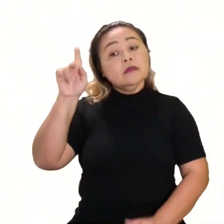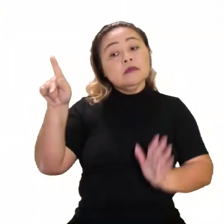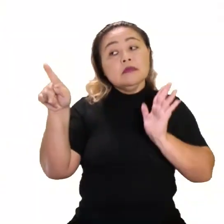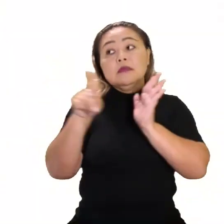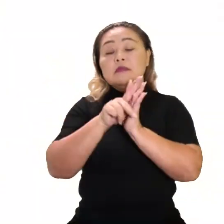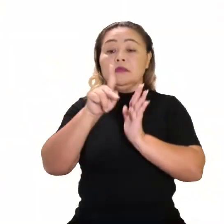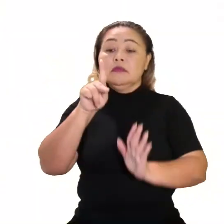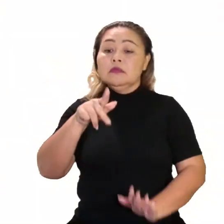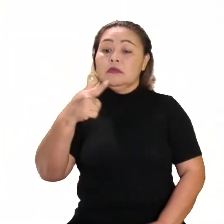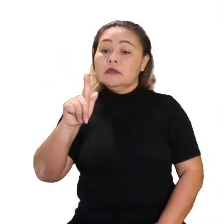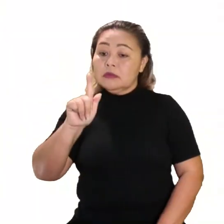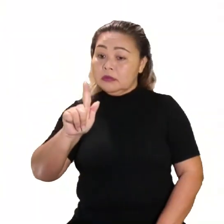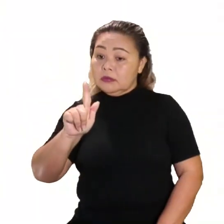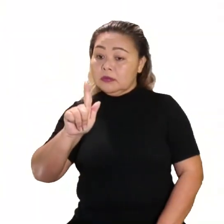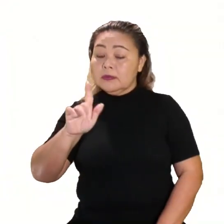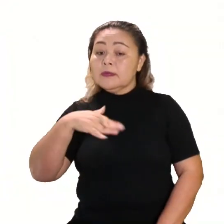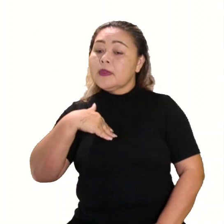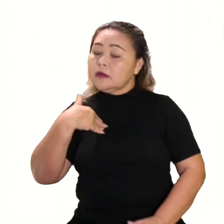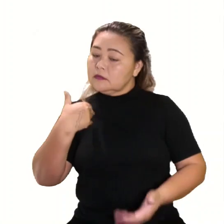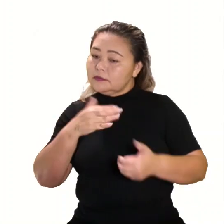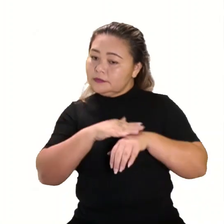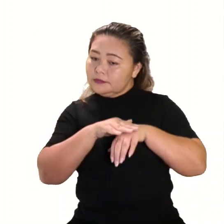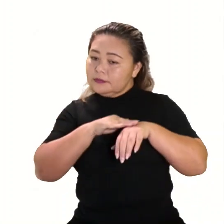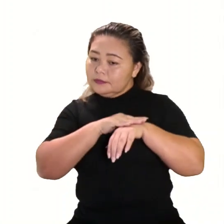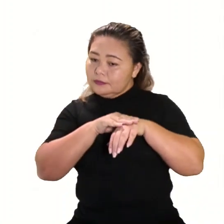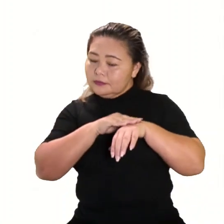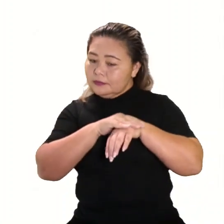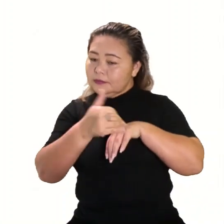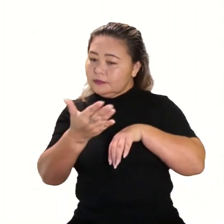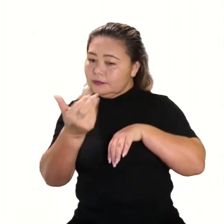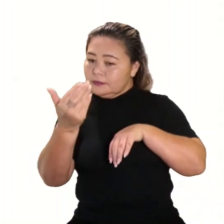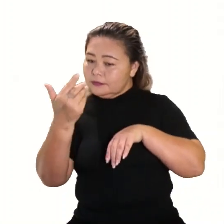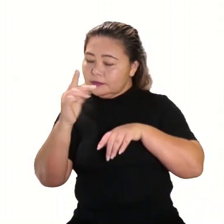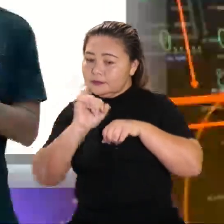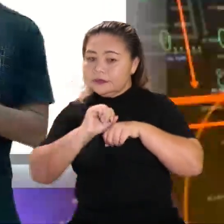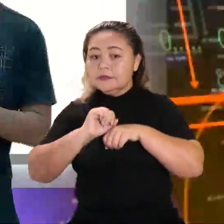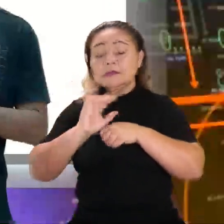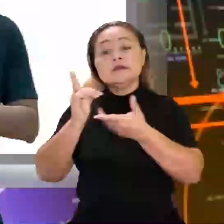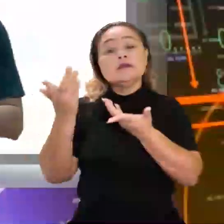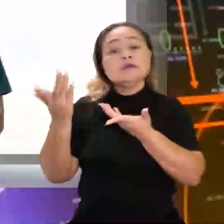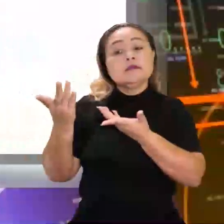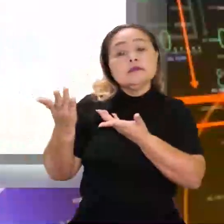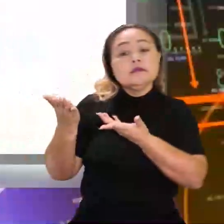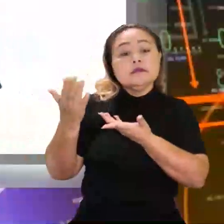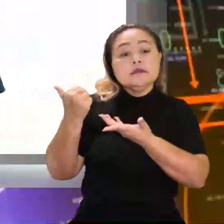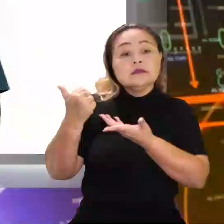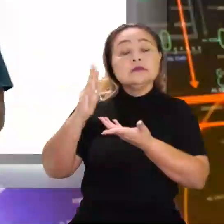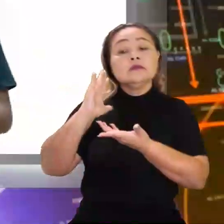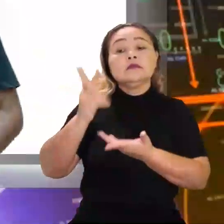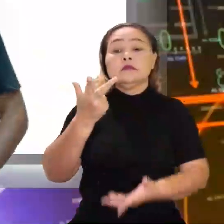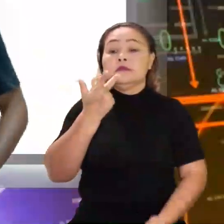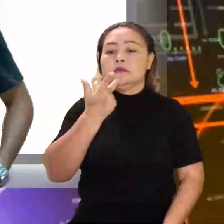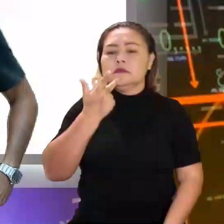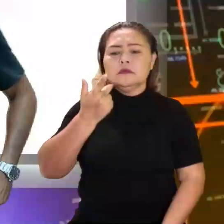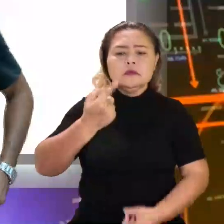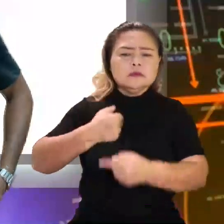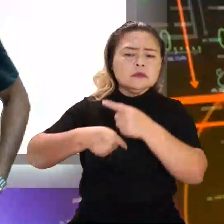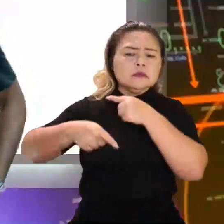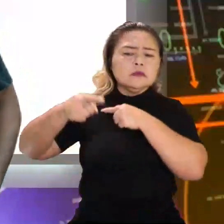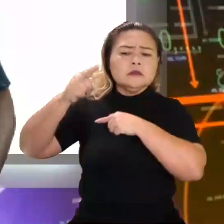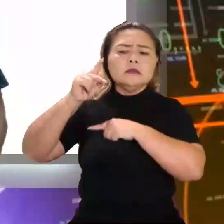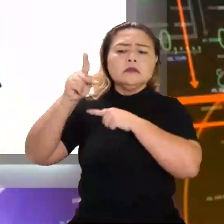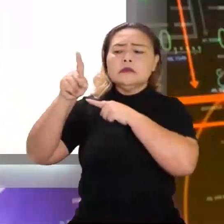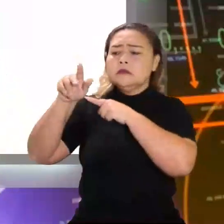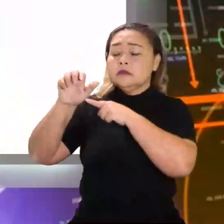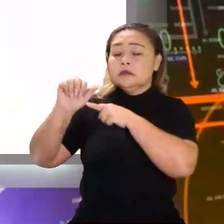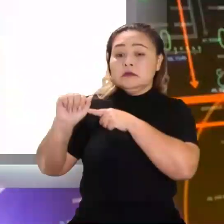Vamos conversar aqui de pertinho com eles aí? Interpretação geométrica da PG. Então, já foi falado, né, lá na aula de